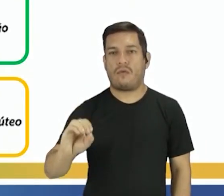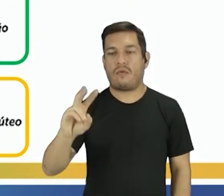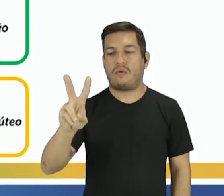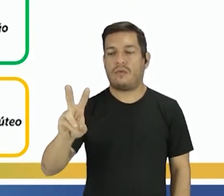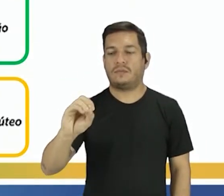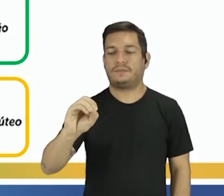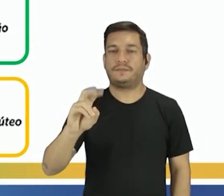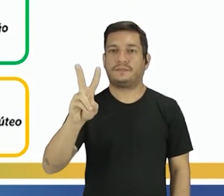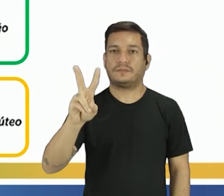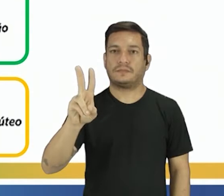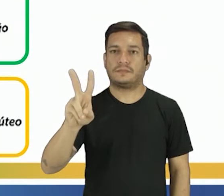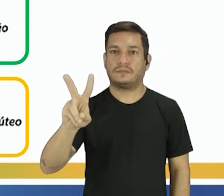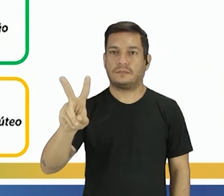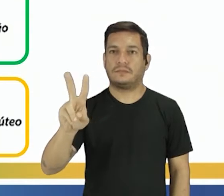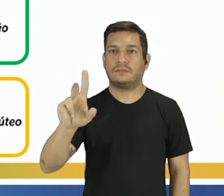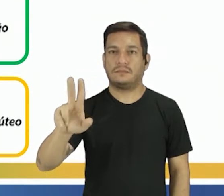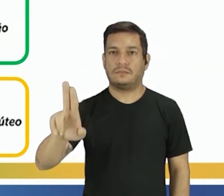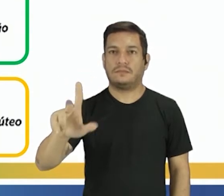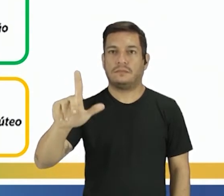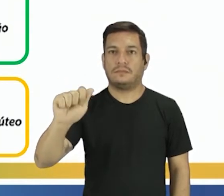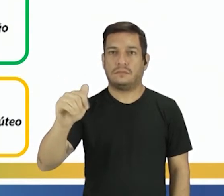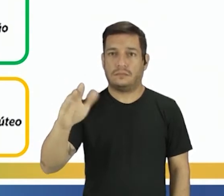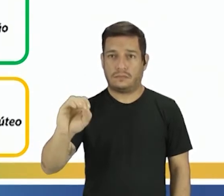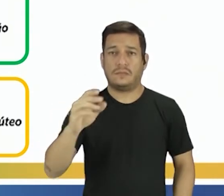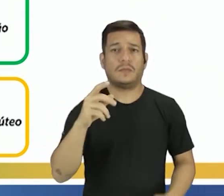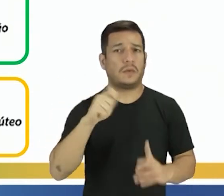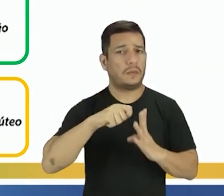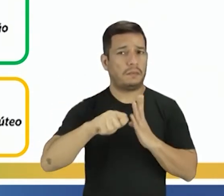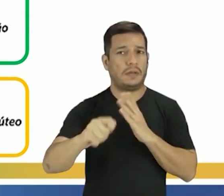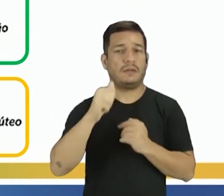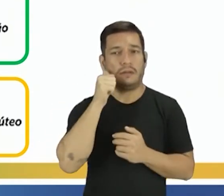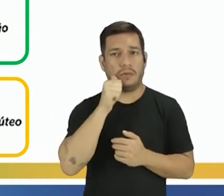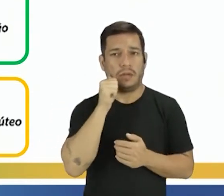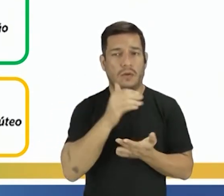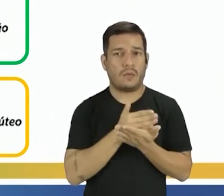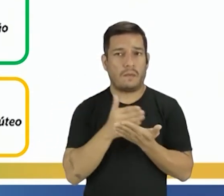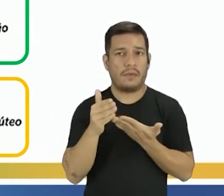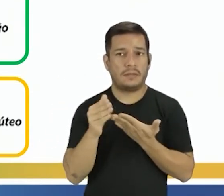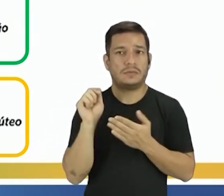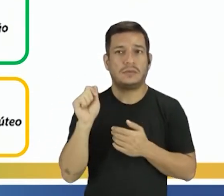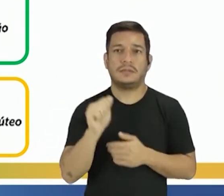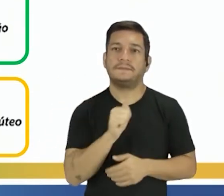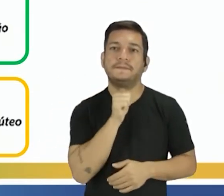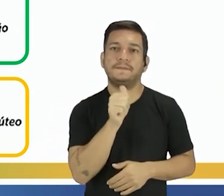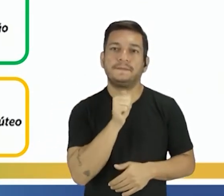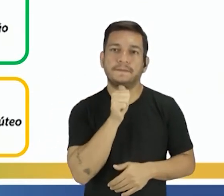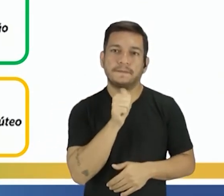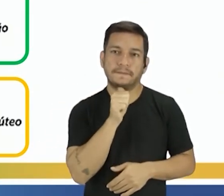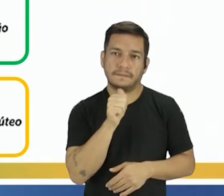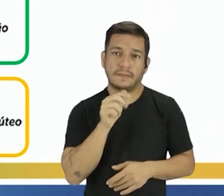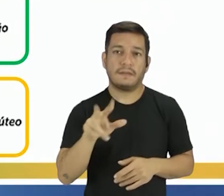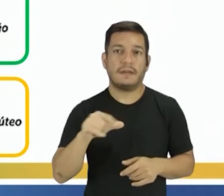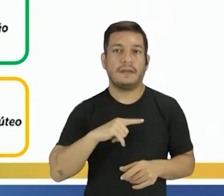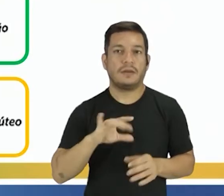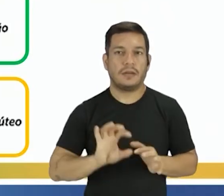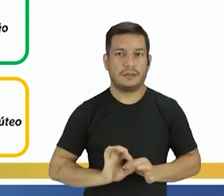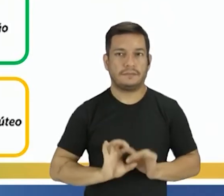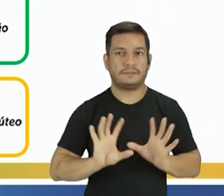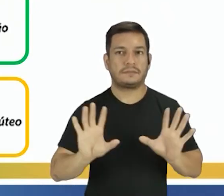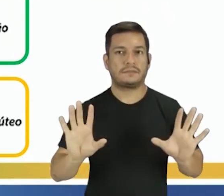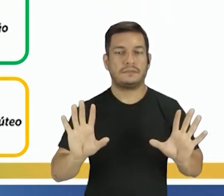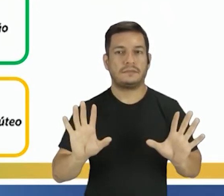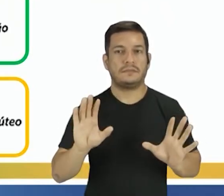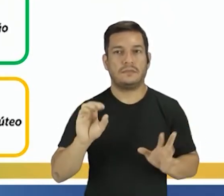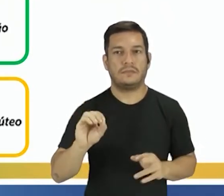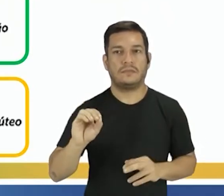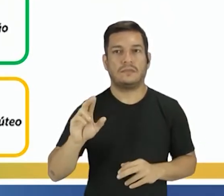dos oócitos. Então, todo mês, quando a menina inicia seu processo de menstruação, ela vai estar liberando